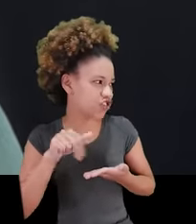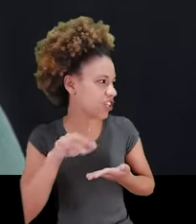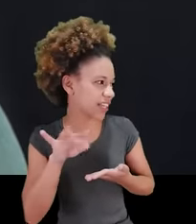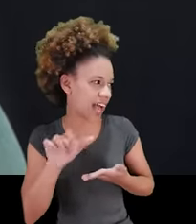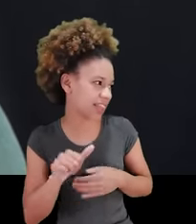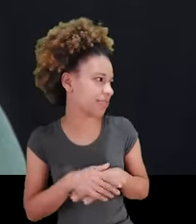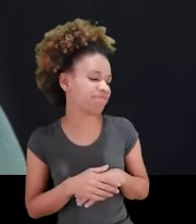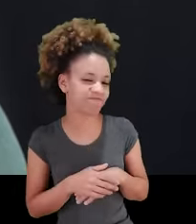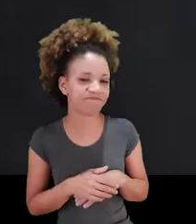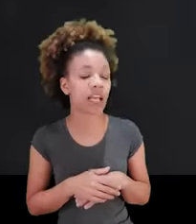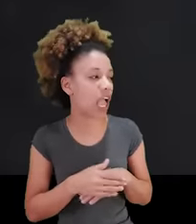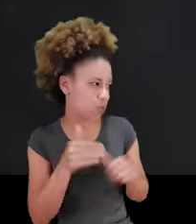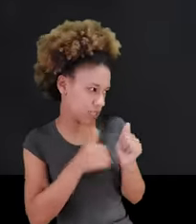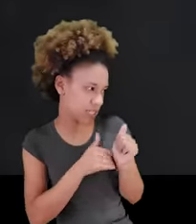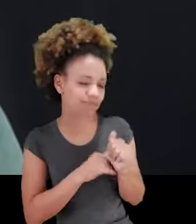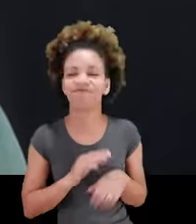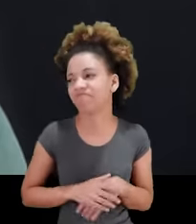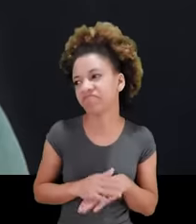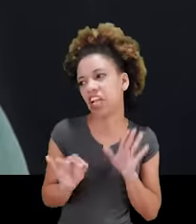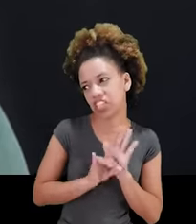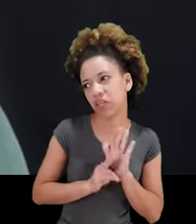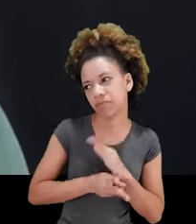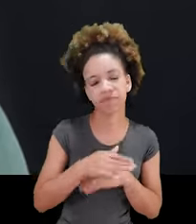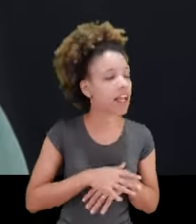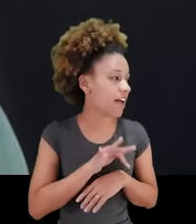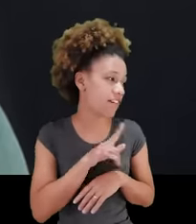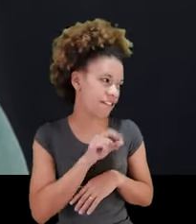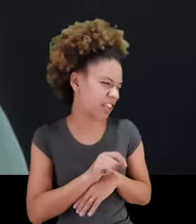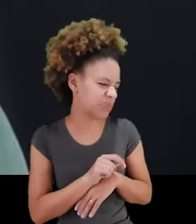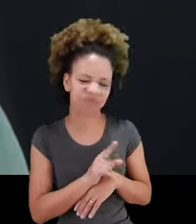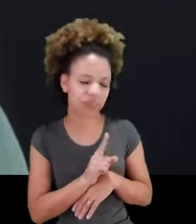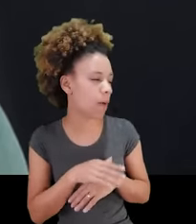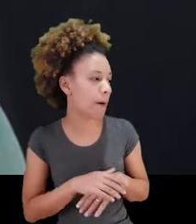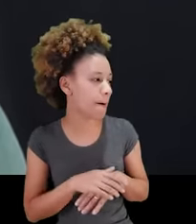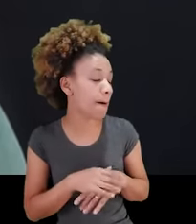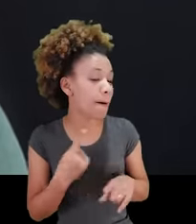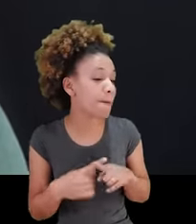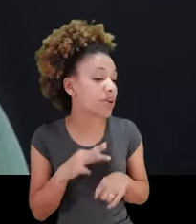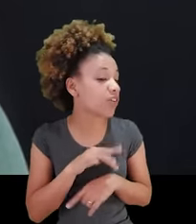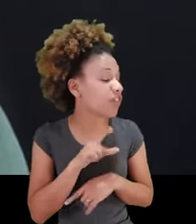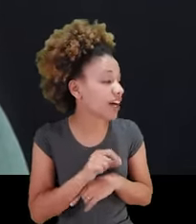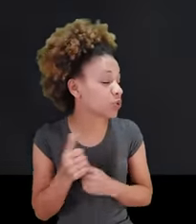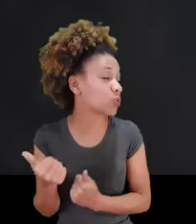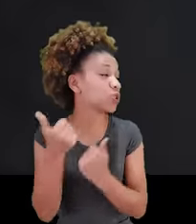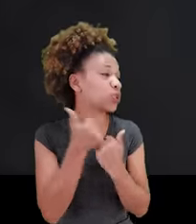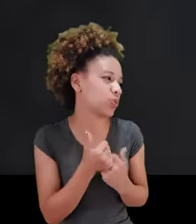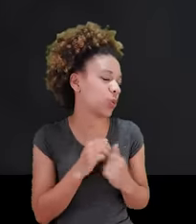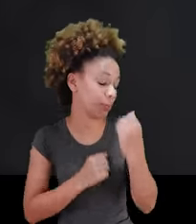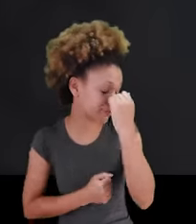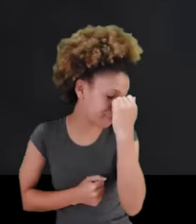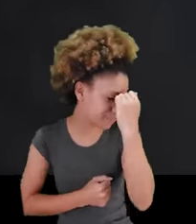isso o segredo de vocês. Nós mantemos a nossa identidade. Fado não vai dar certo agora, o pastel de nata é uma coisa... Porque o fado a gente substituiu muito bem. O